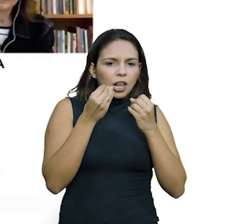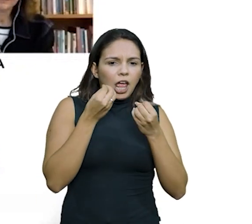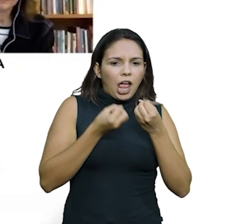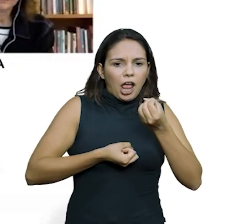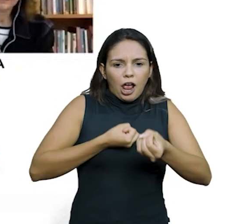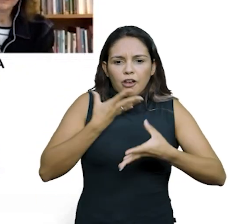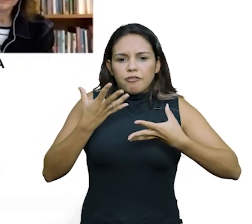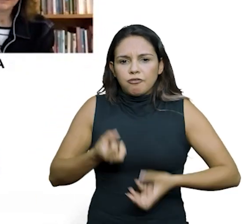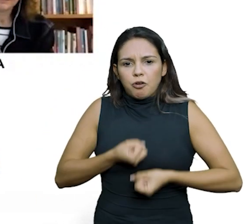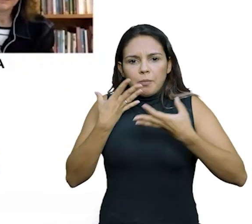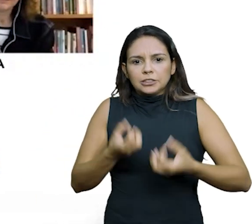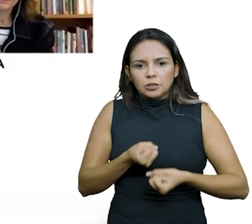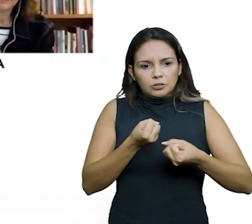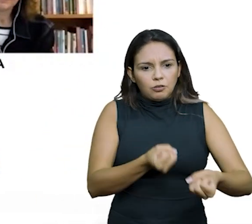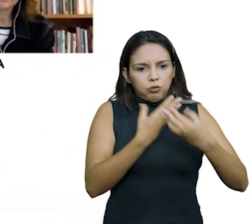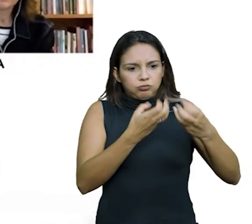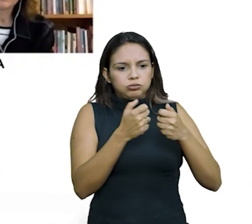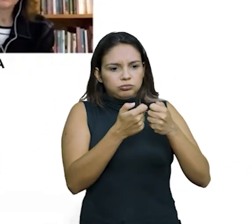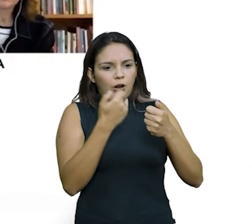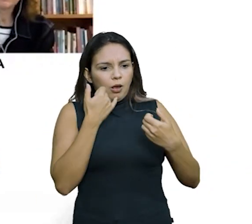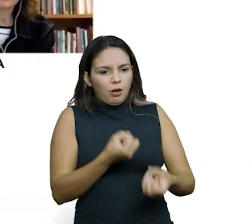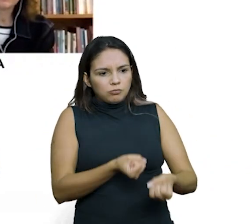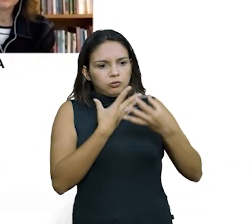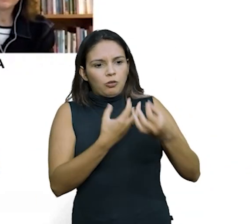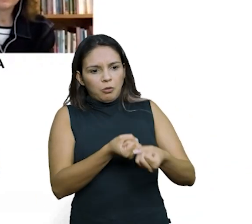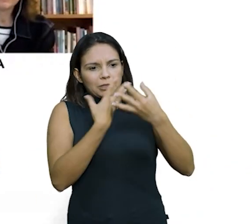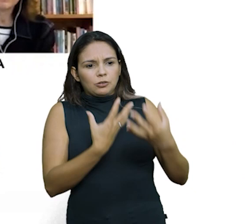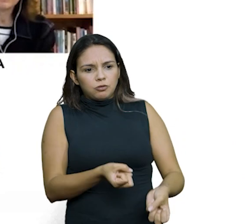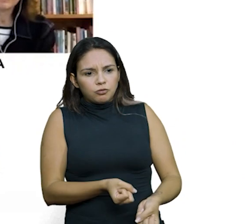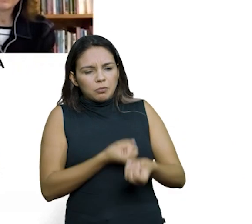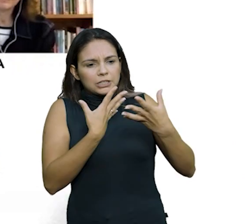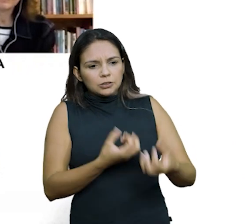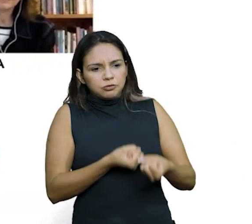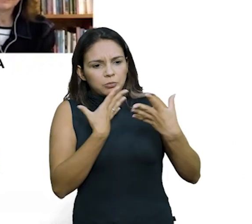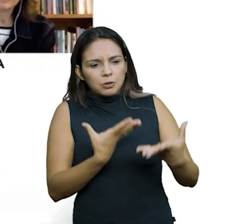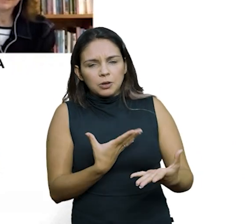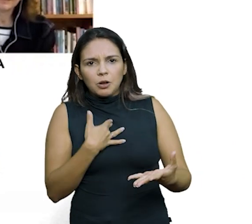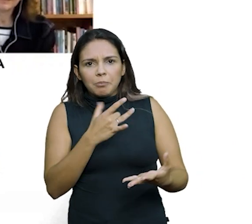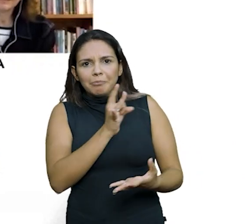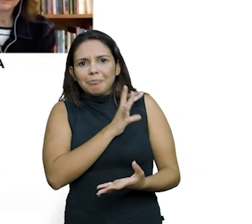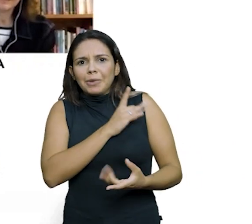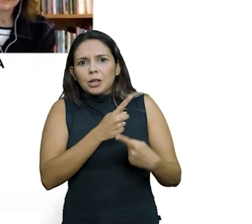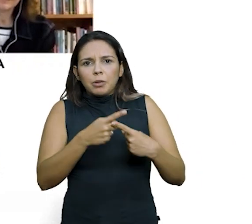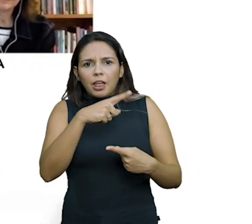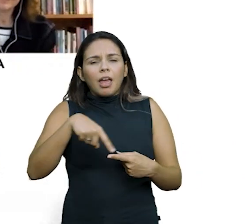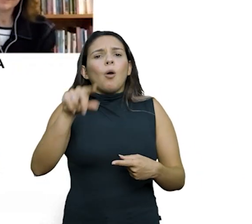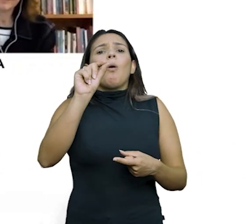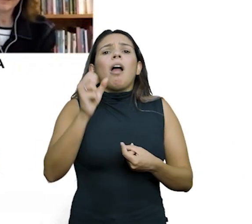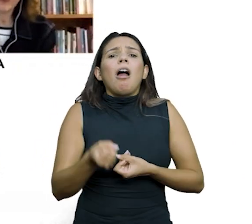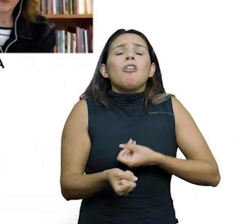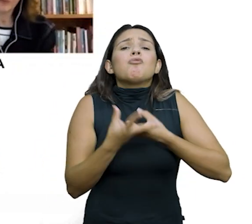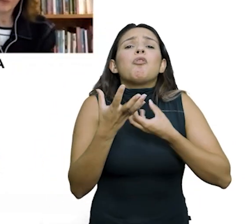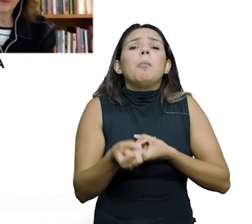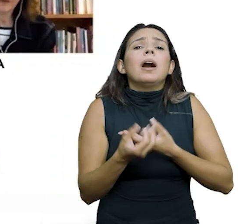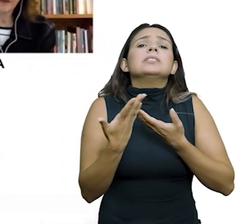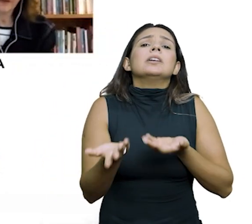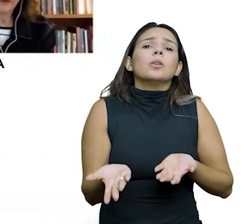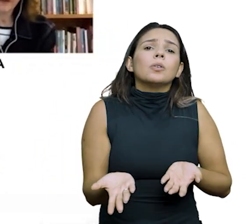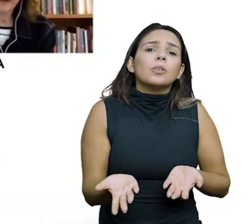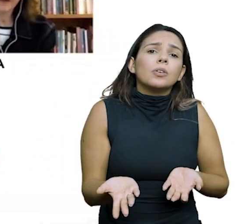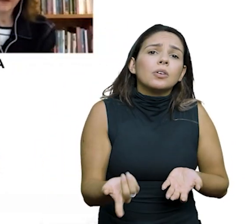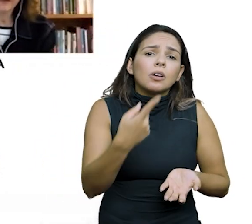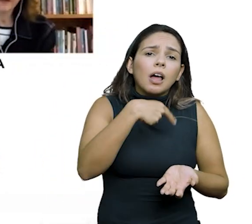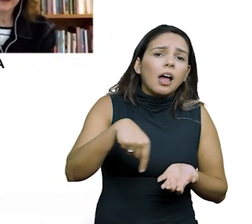e muitas desencontradas. Então, eu tenho aqui, volta a palavra medo, uma certa insegurança em relação a isso, porque eu vejo